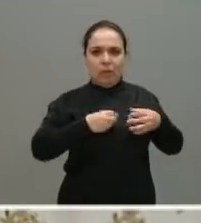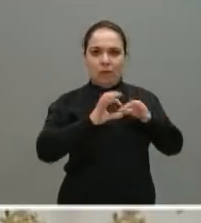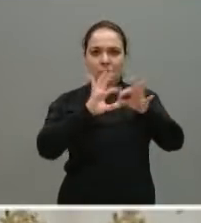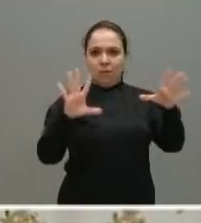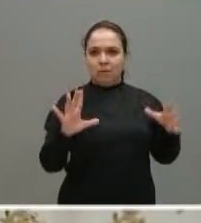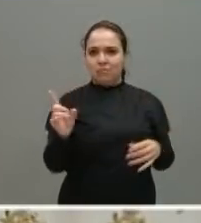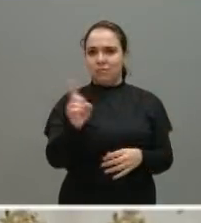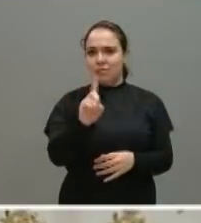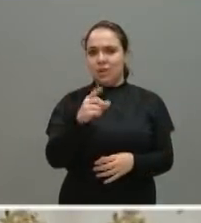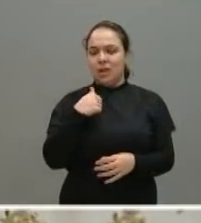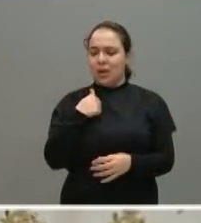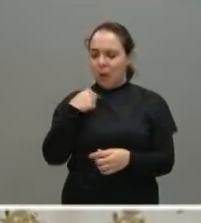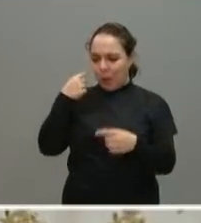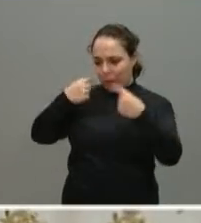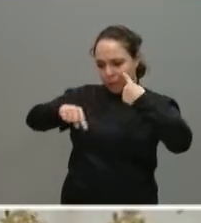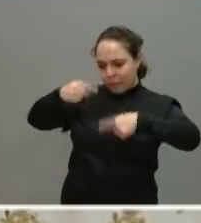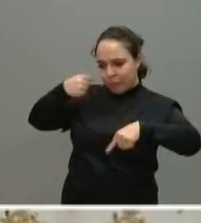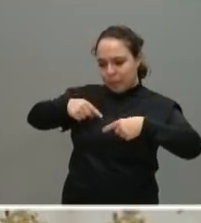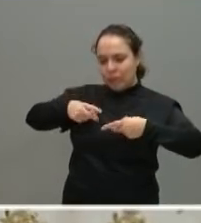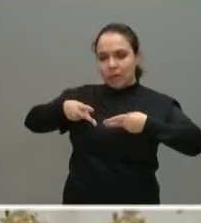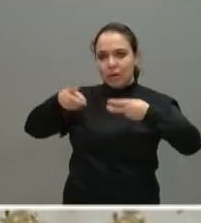é um ato de reconhecimento?